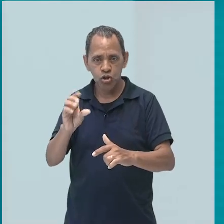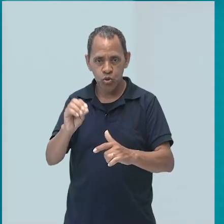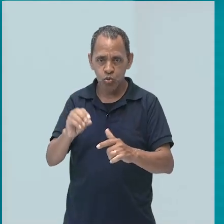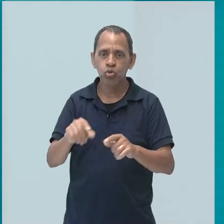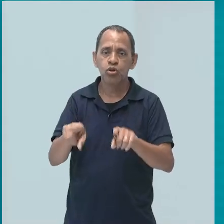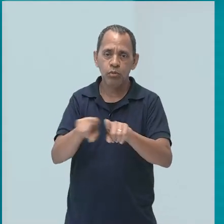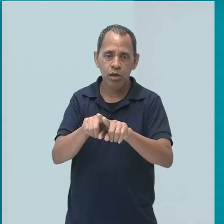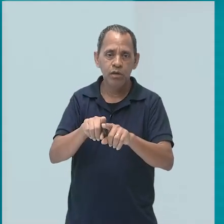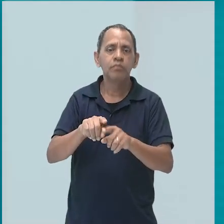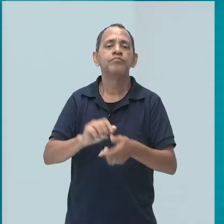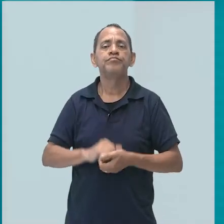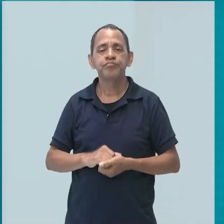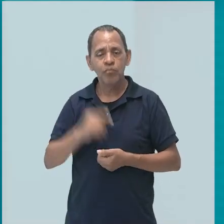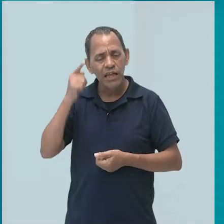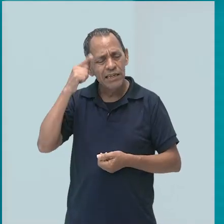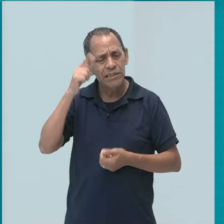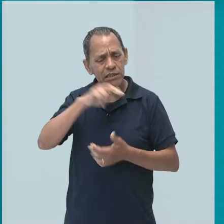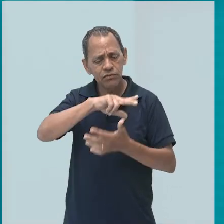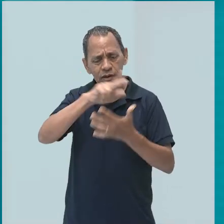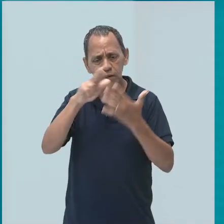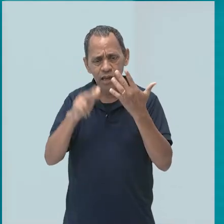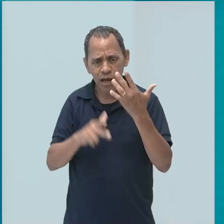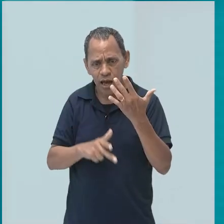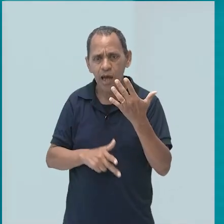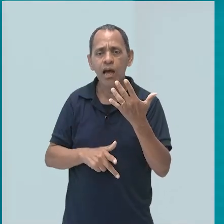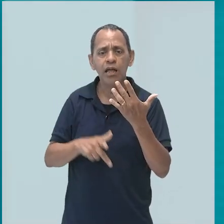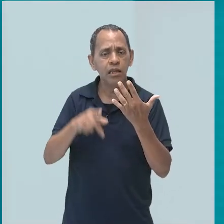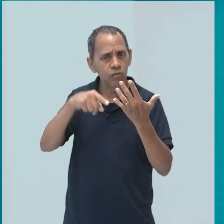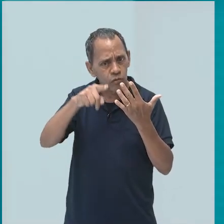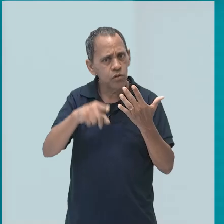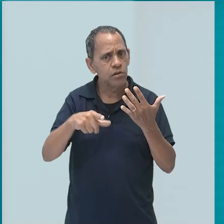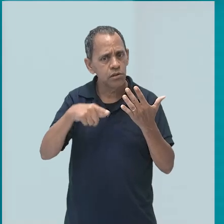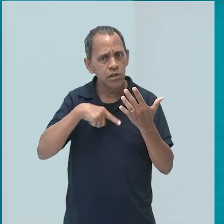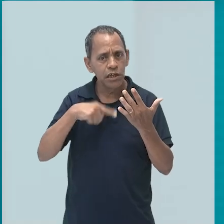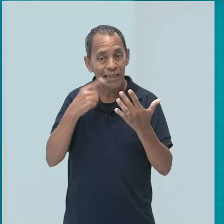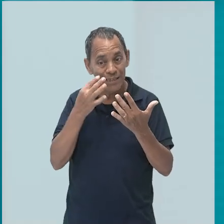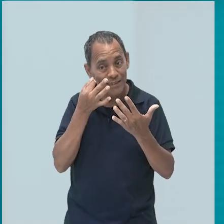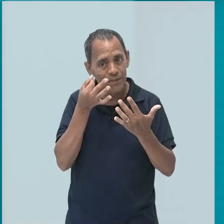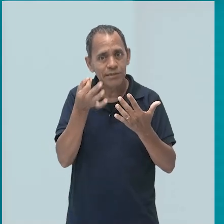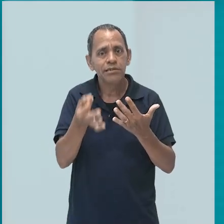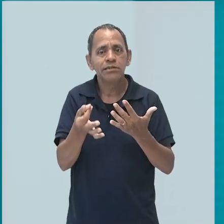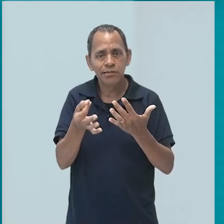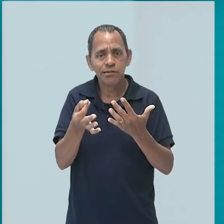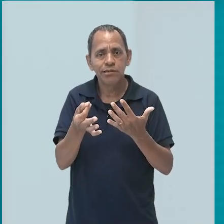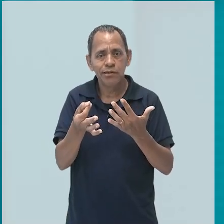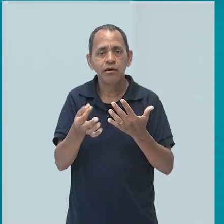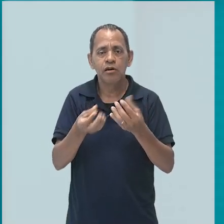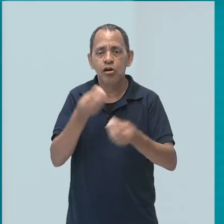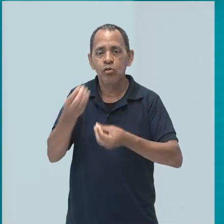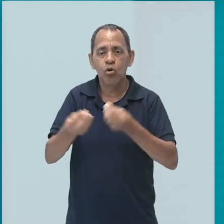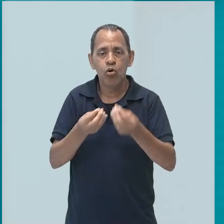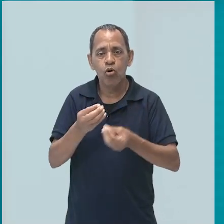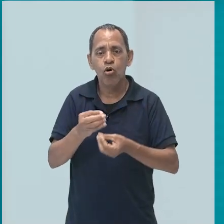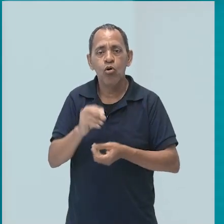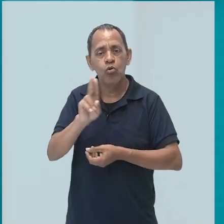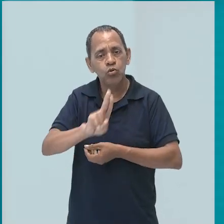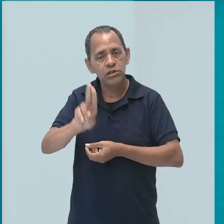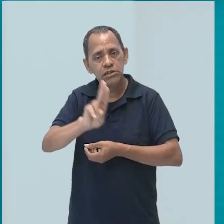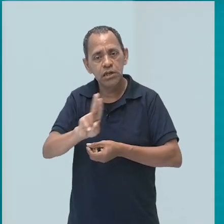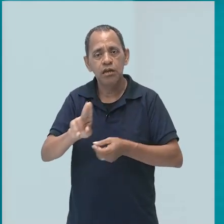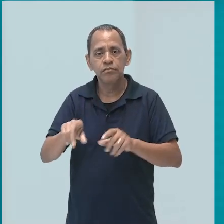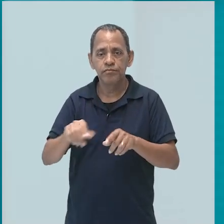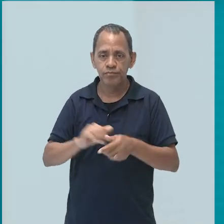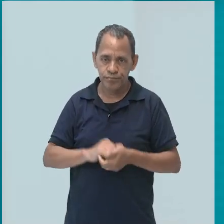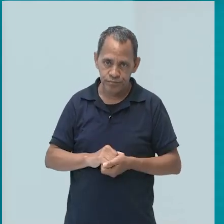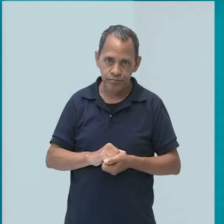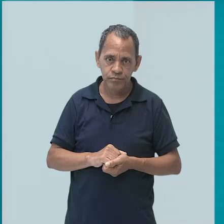ideias diversas que você tem que identificar de acordo com o contexto em que esse advérbio é empregado. A